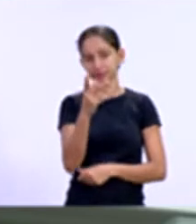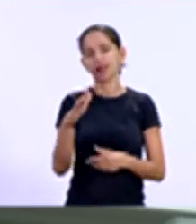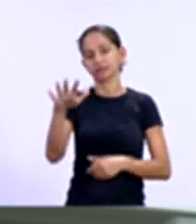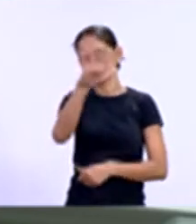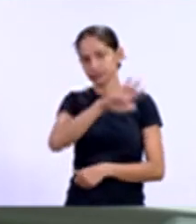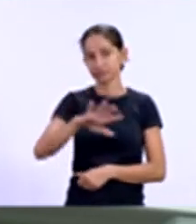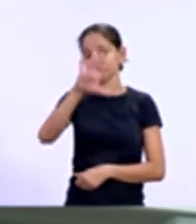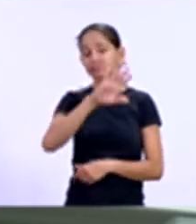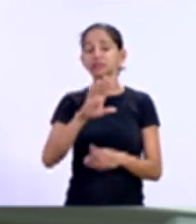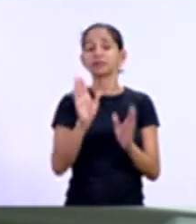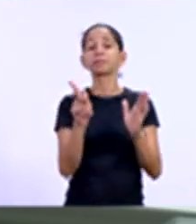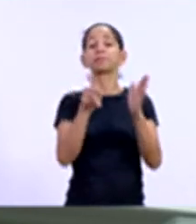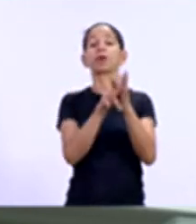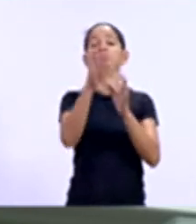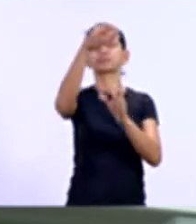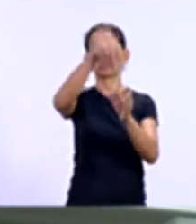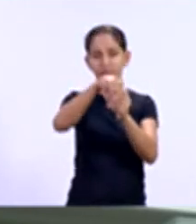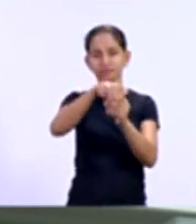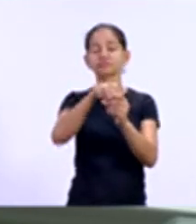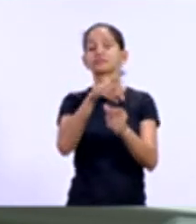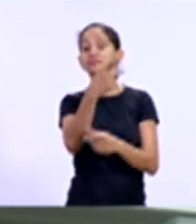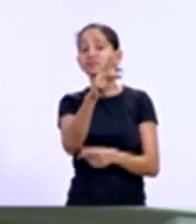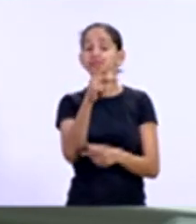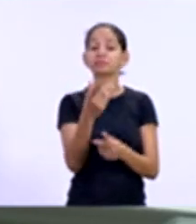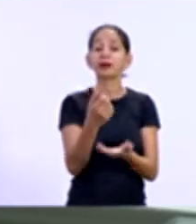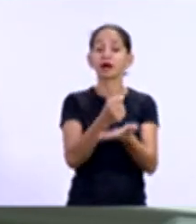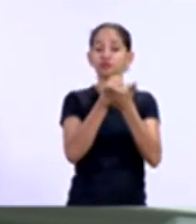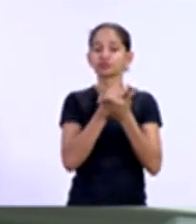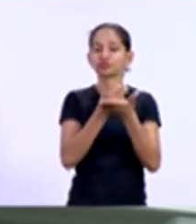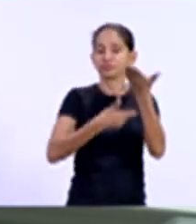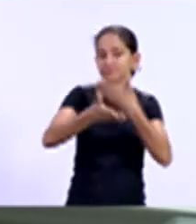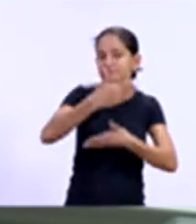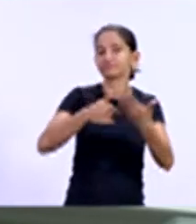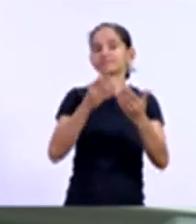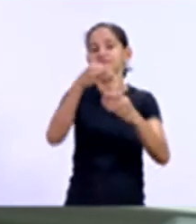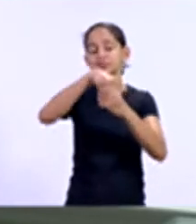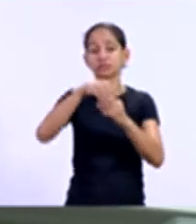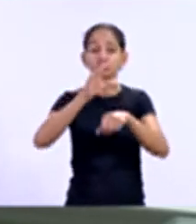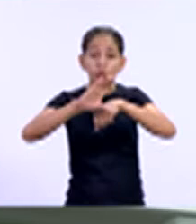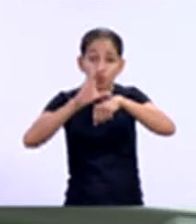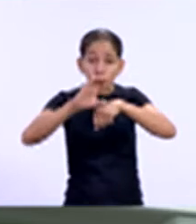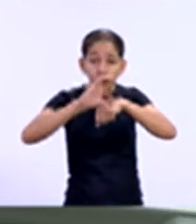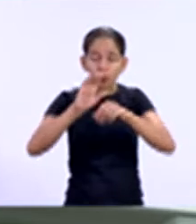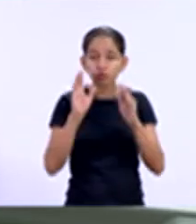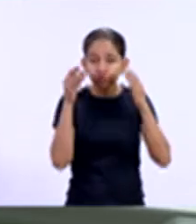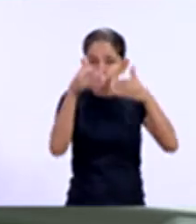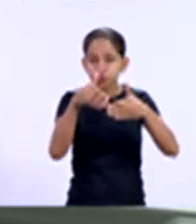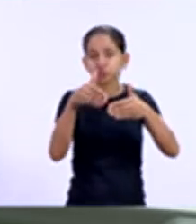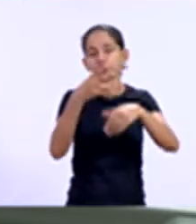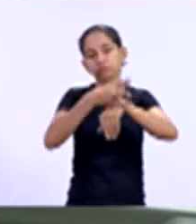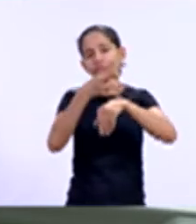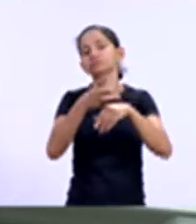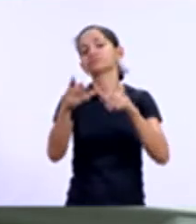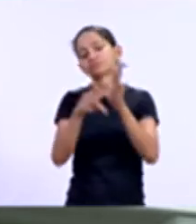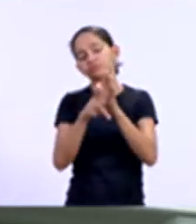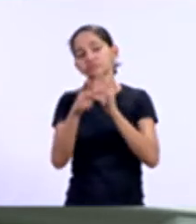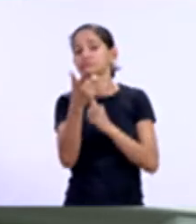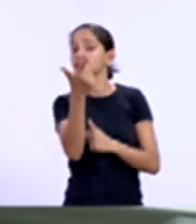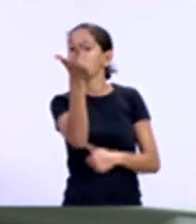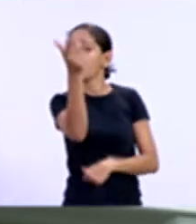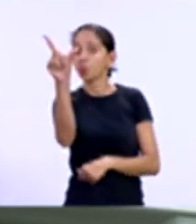ferramentas específicas para a promoção da interatividade no curso. WhatsApp, Facebook são